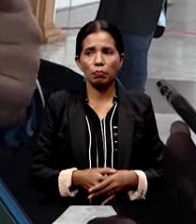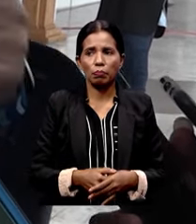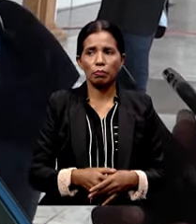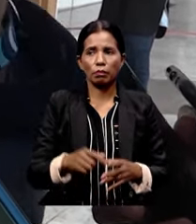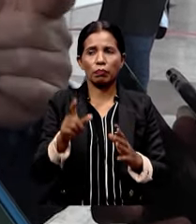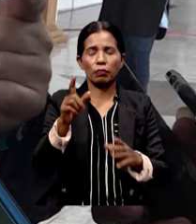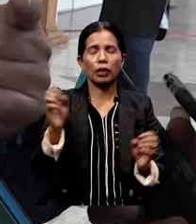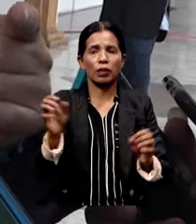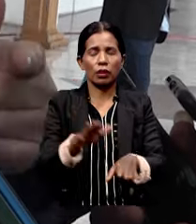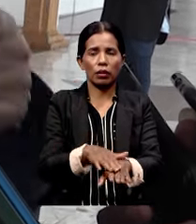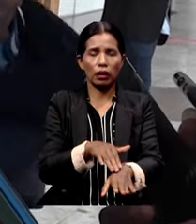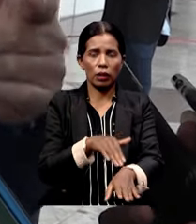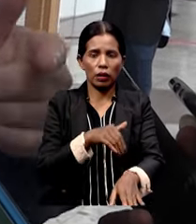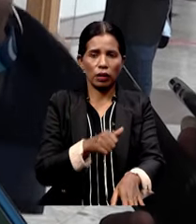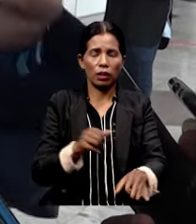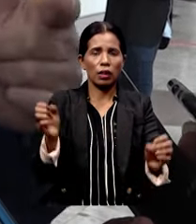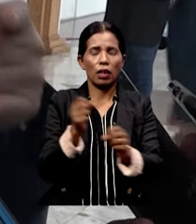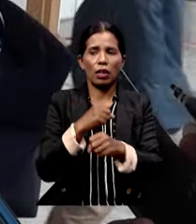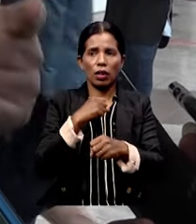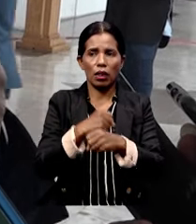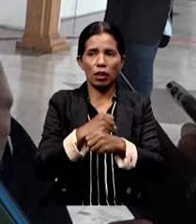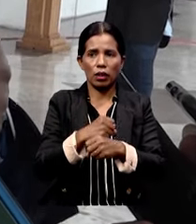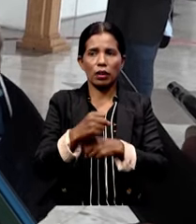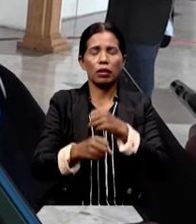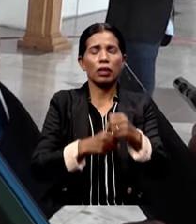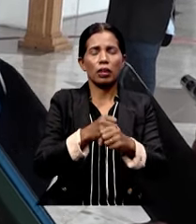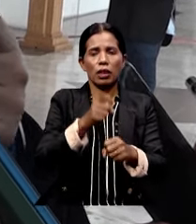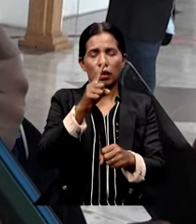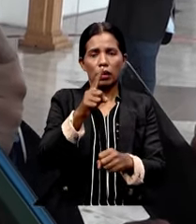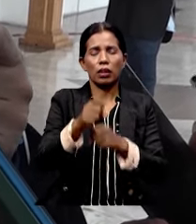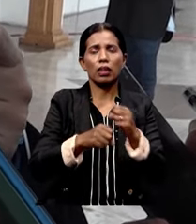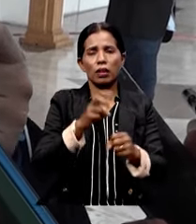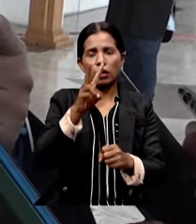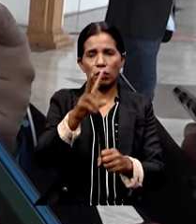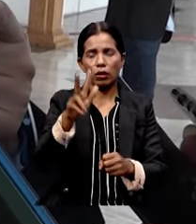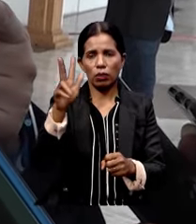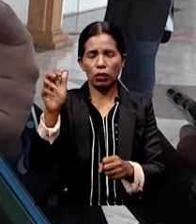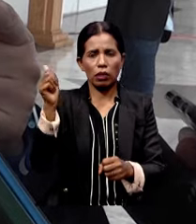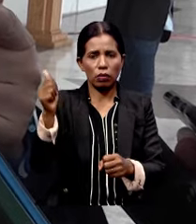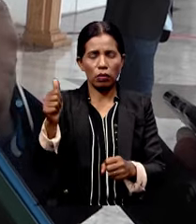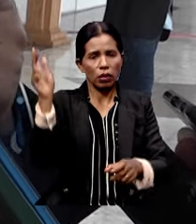lento, lá funciona, tina ida, tina rua, tina sanulo, caso Idané,